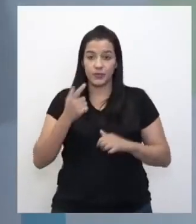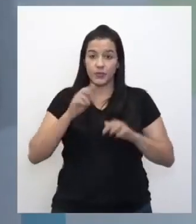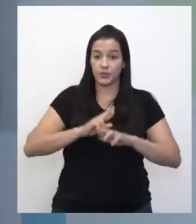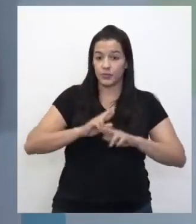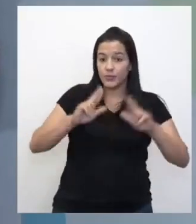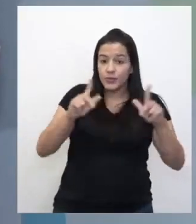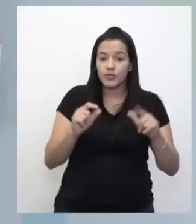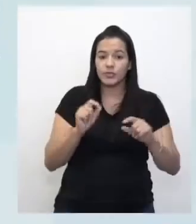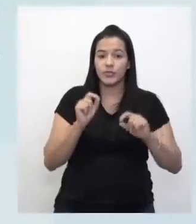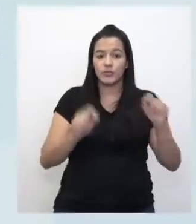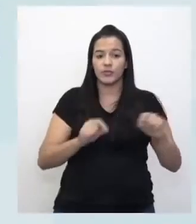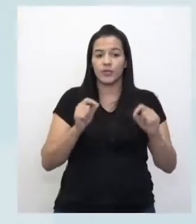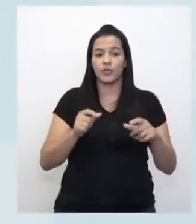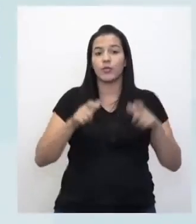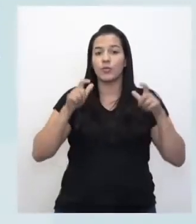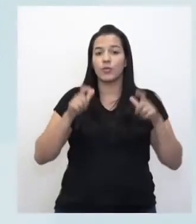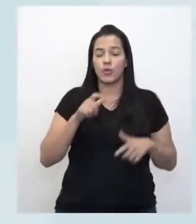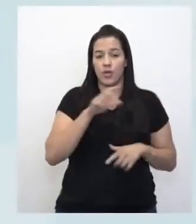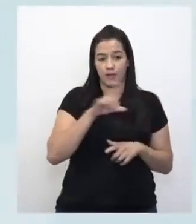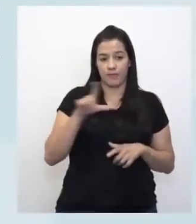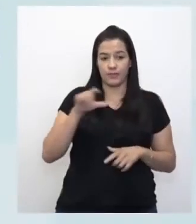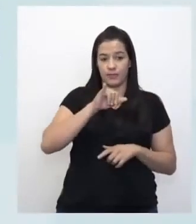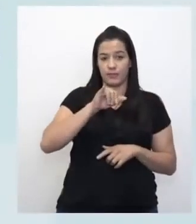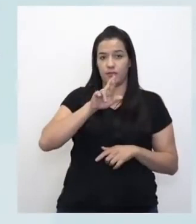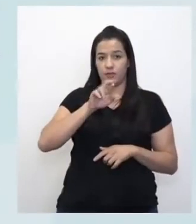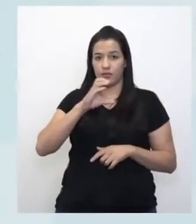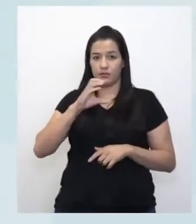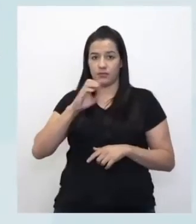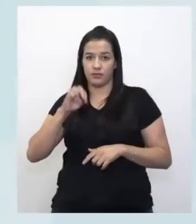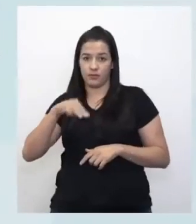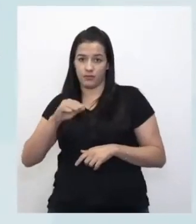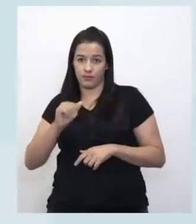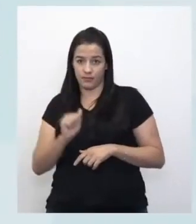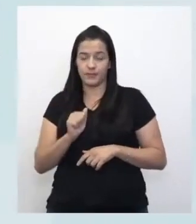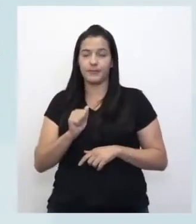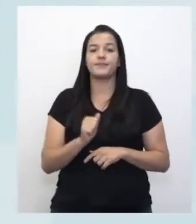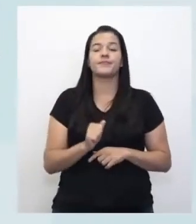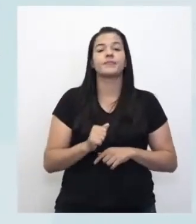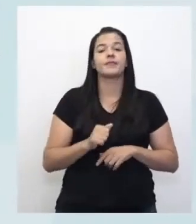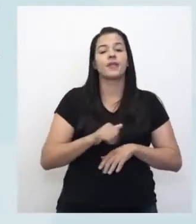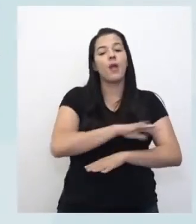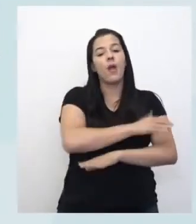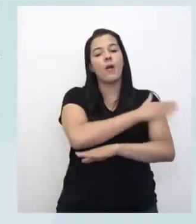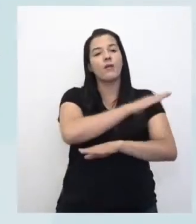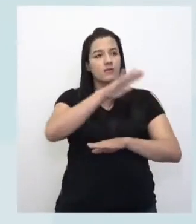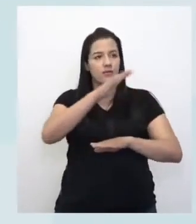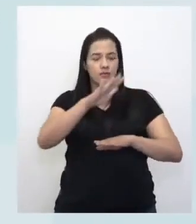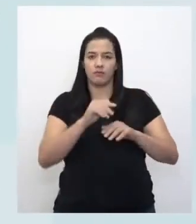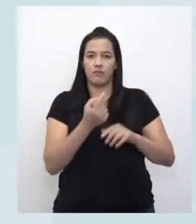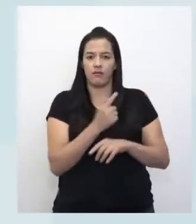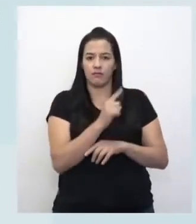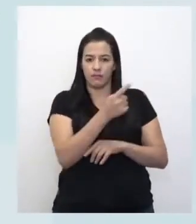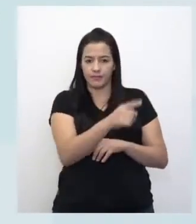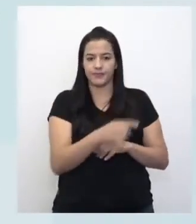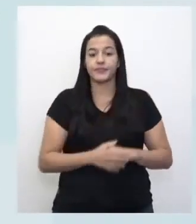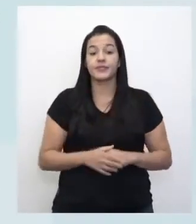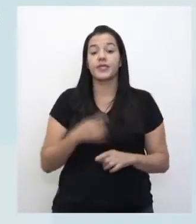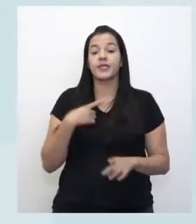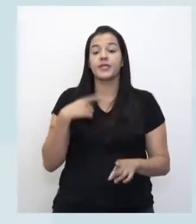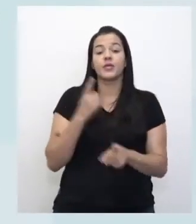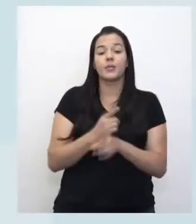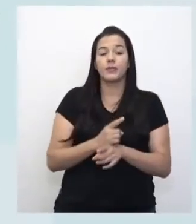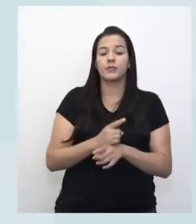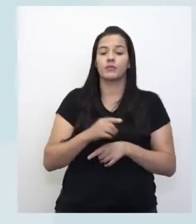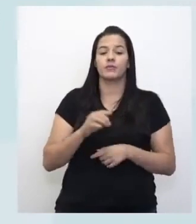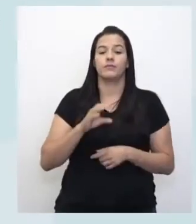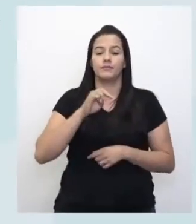ó, personagem Iracema, a descrição dela, que é muito além daquela serra, explicando a Iracema. E aqui o personagem Martim,